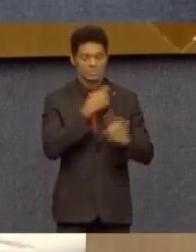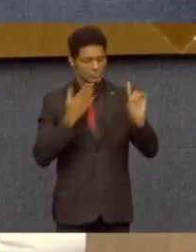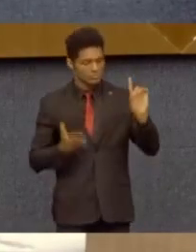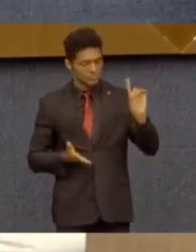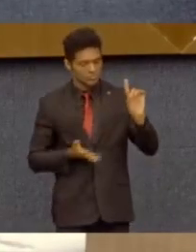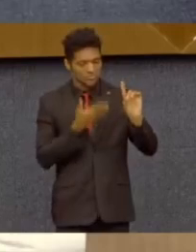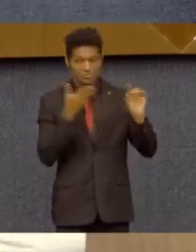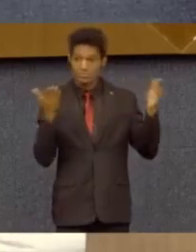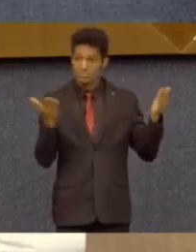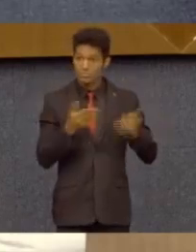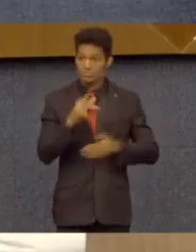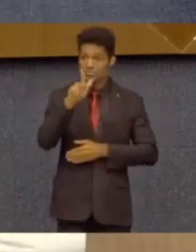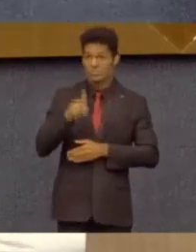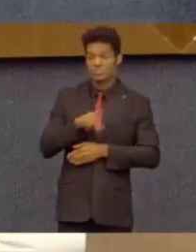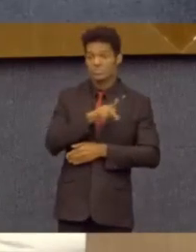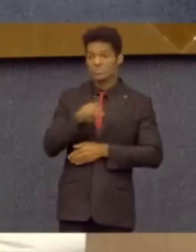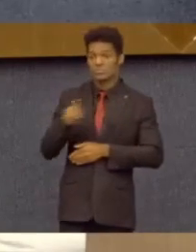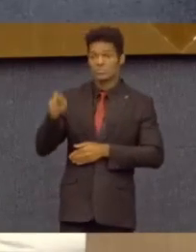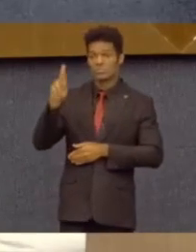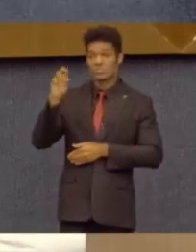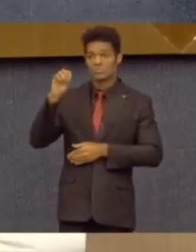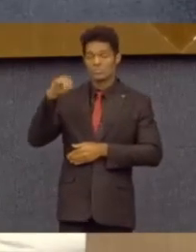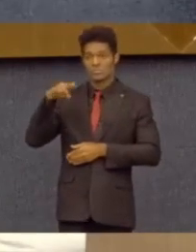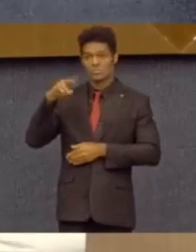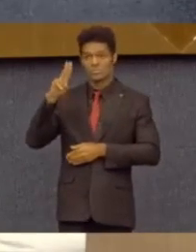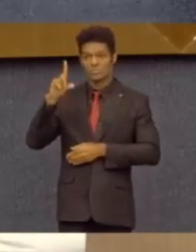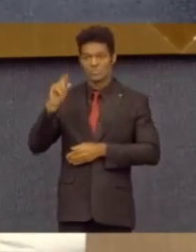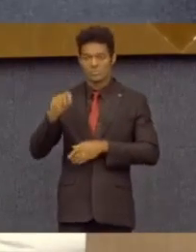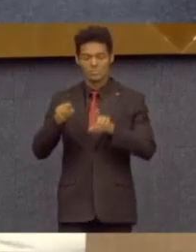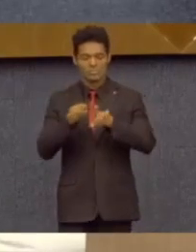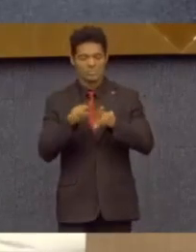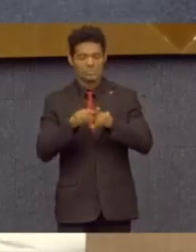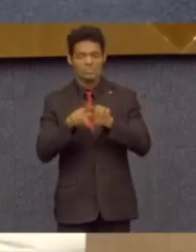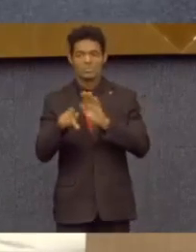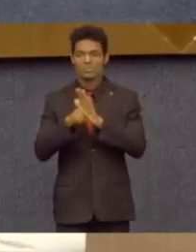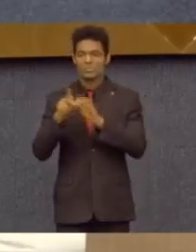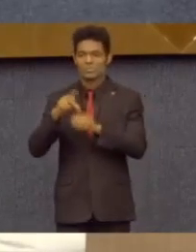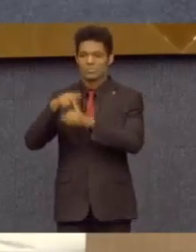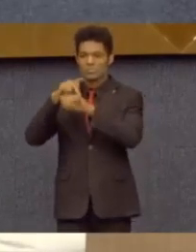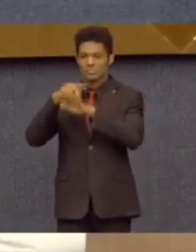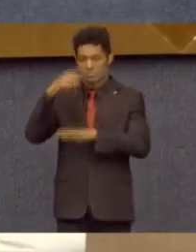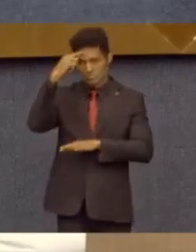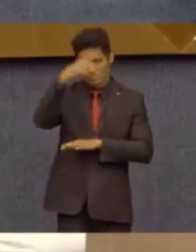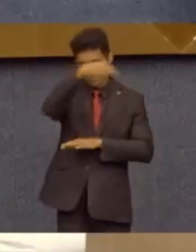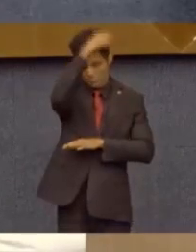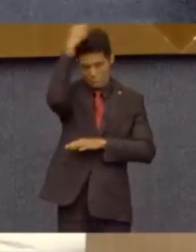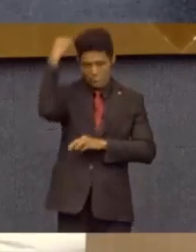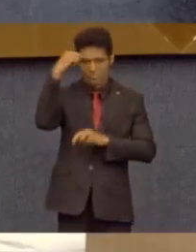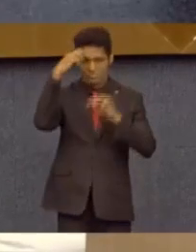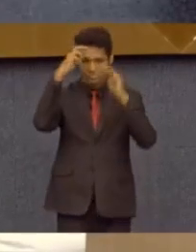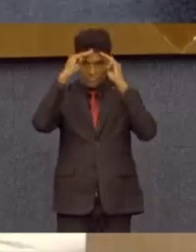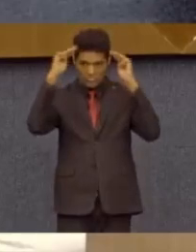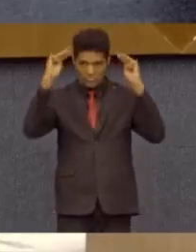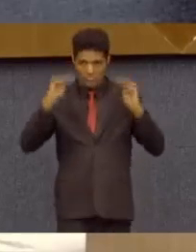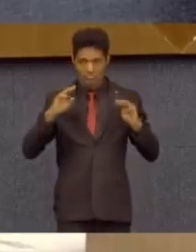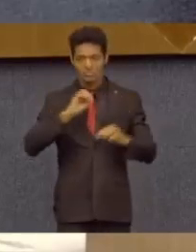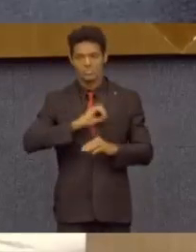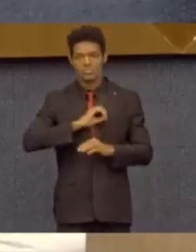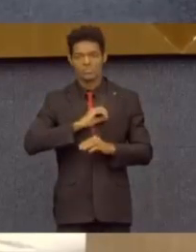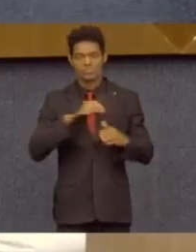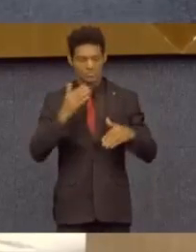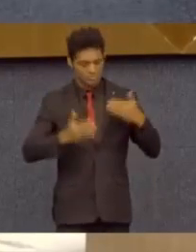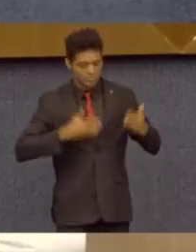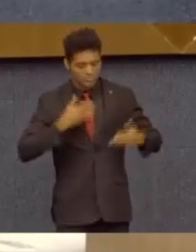Padre Rômulo José Domingos, paróquia Santa Dulce dos Pobres, alegria ter o senhor aqui